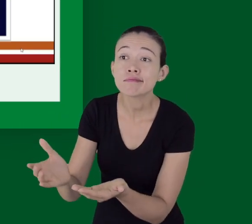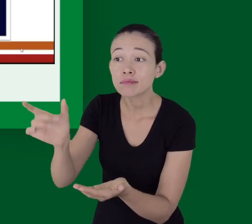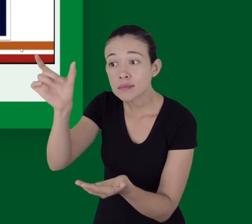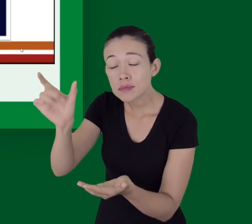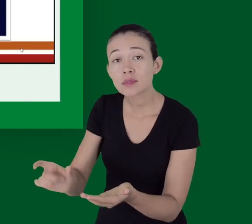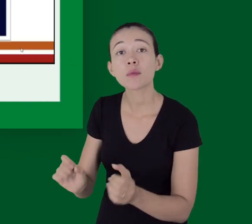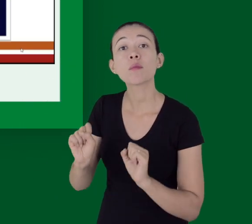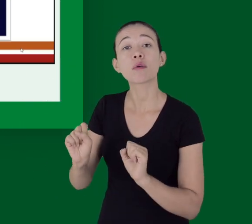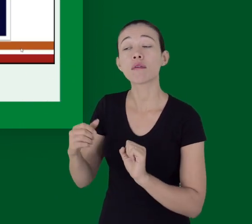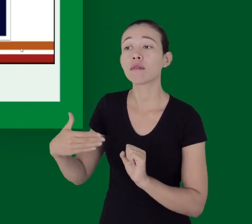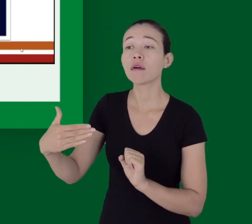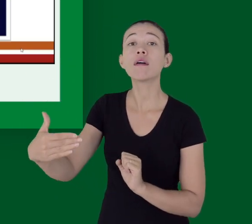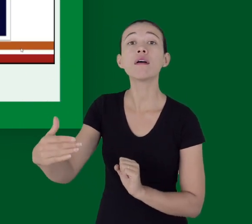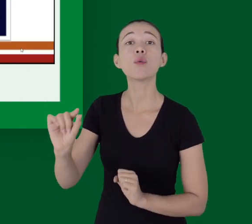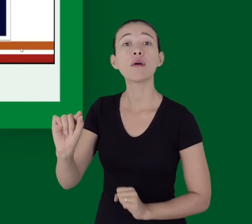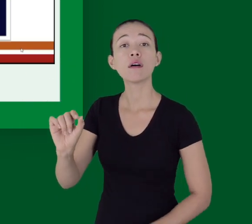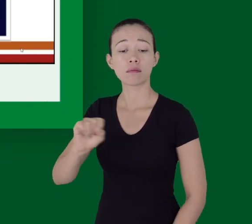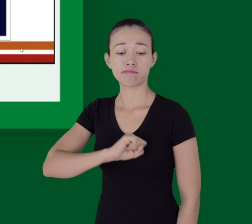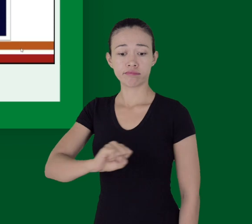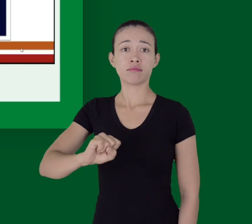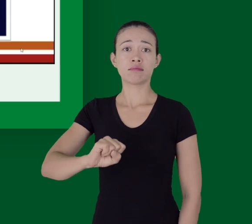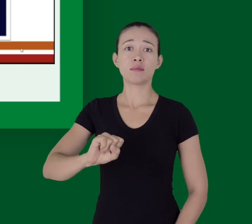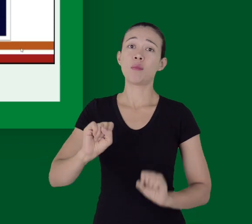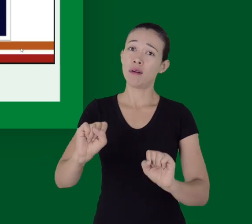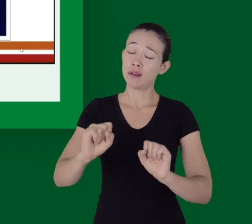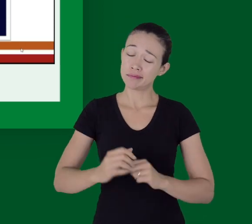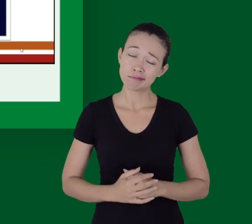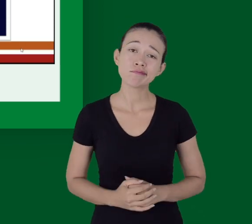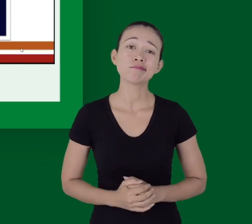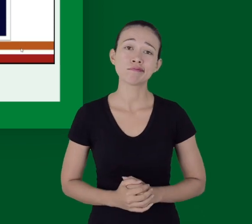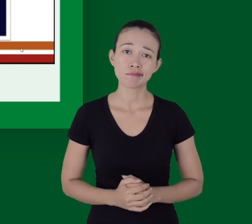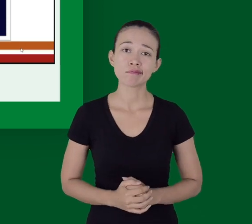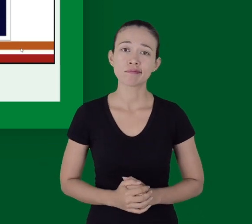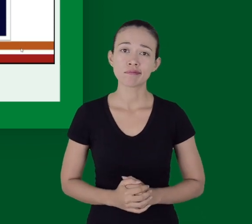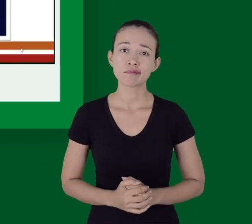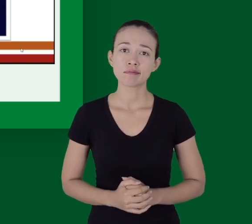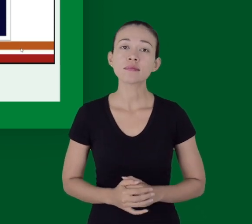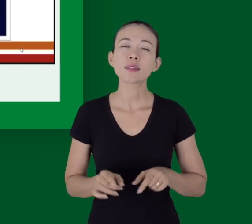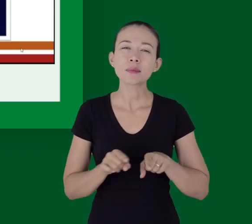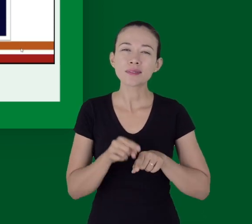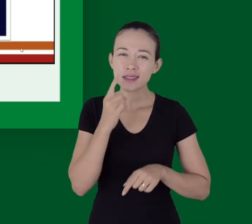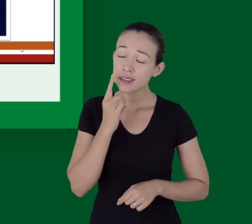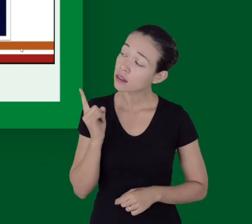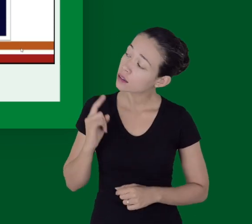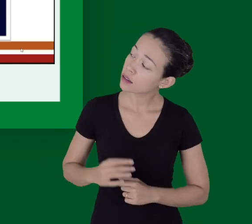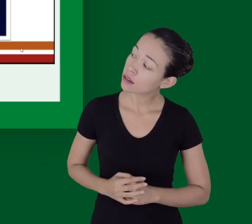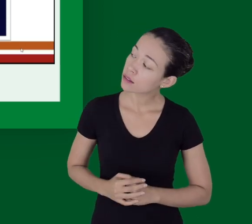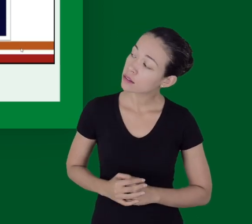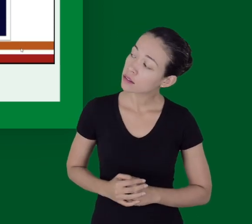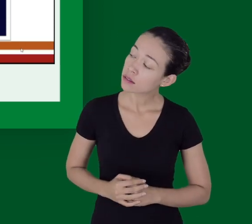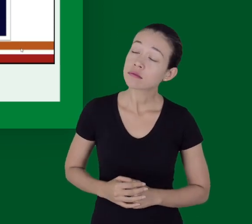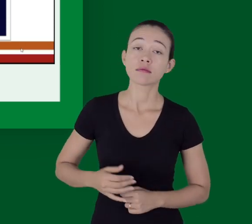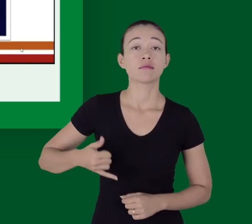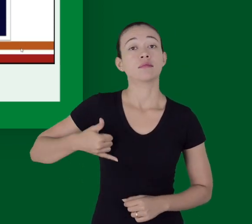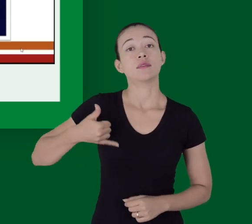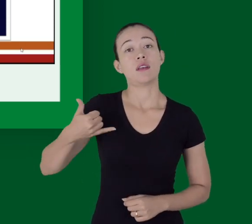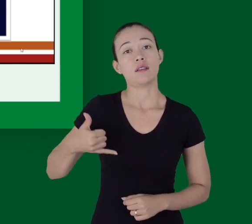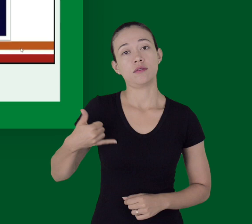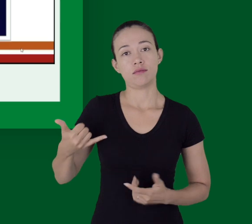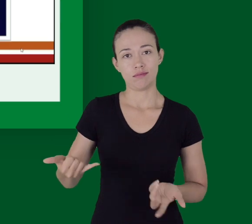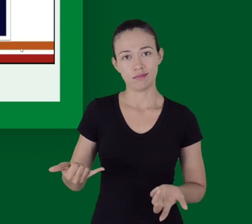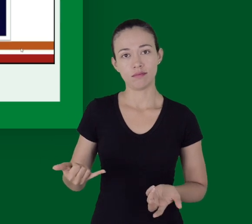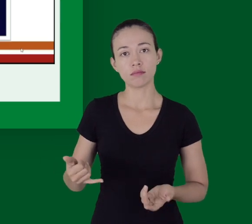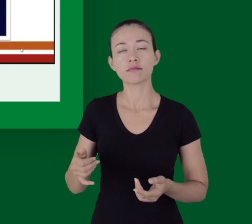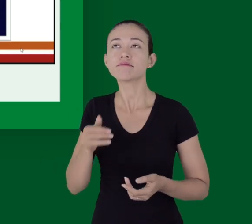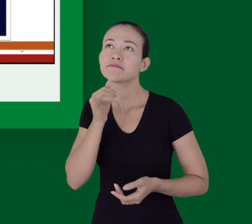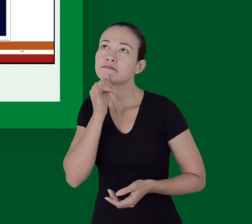caso, que eu coloquei de 66 anos, paciente acima de 50, 60 anos, ele tem mais propensão a infartar, porque ele